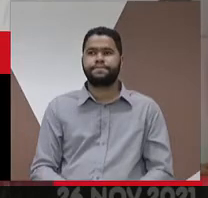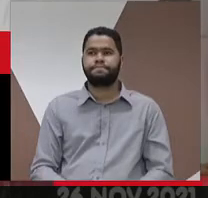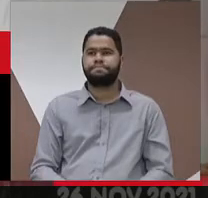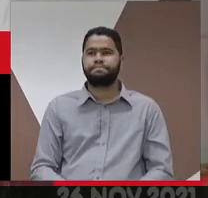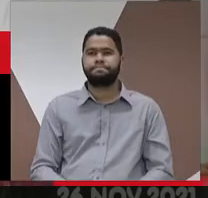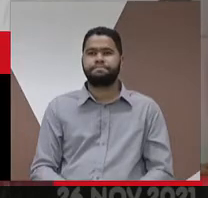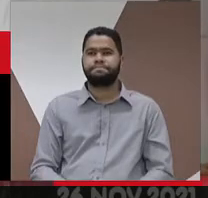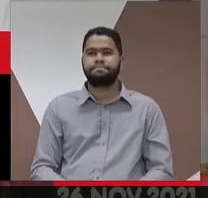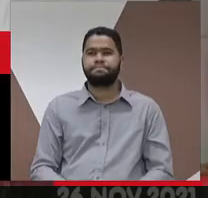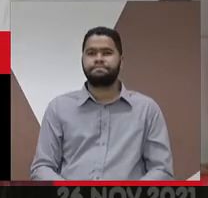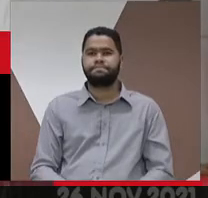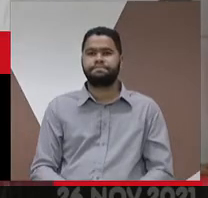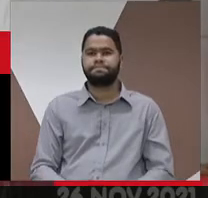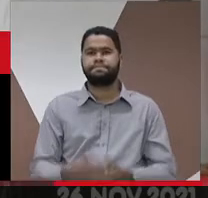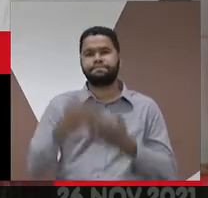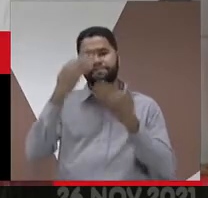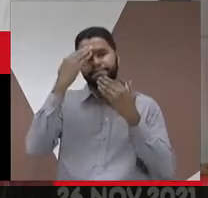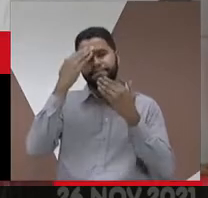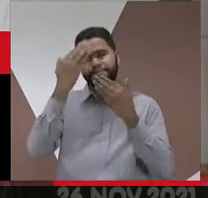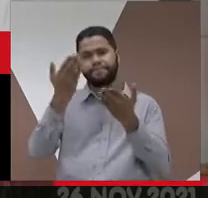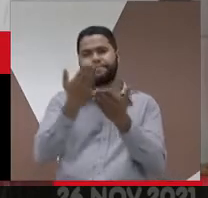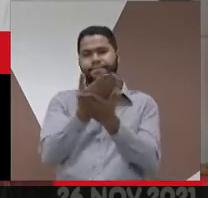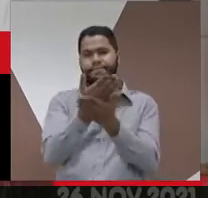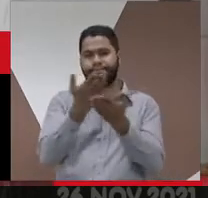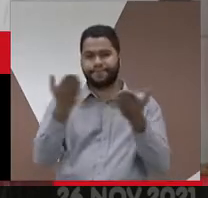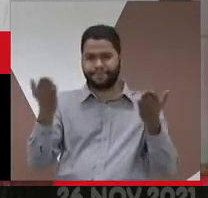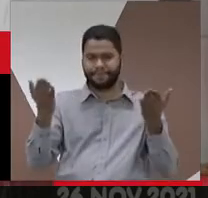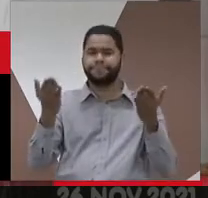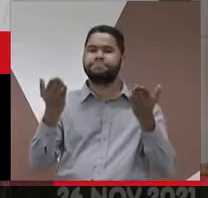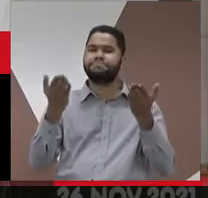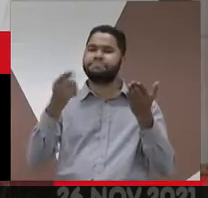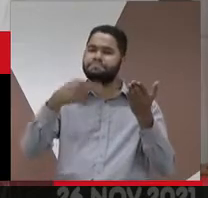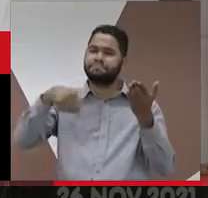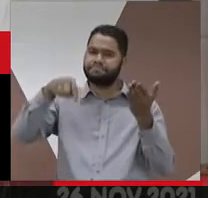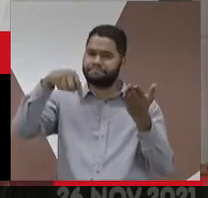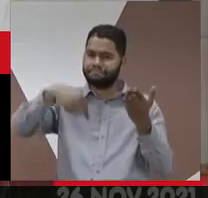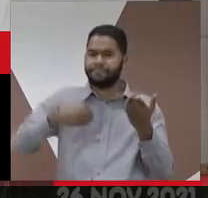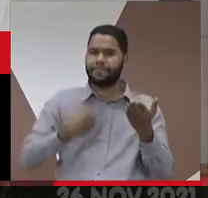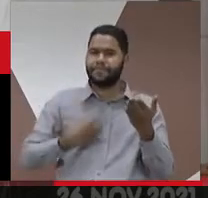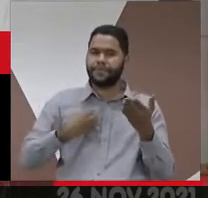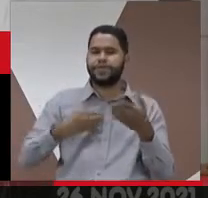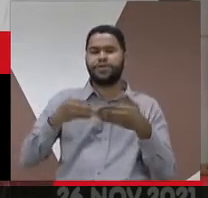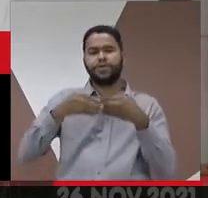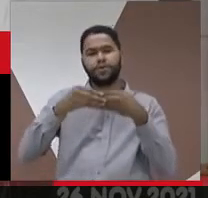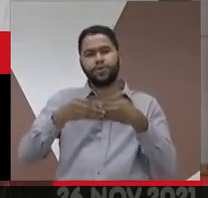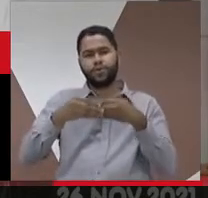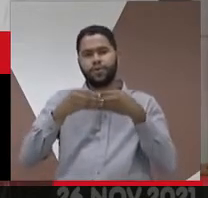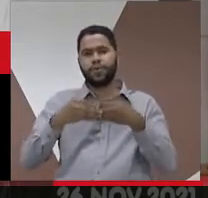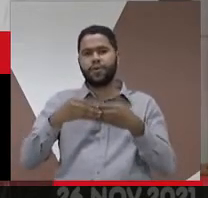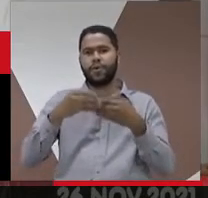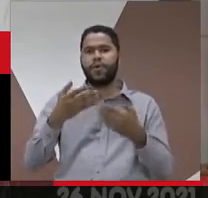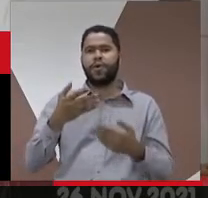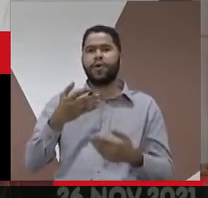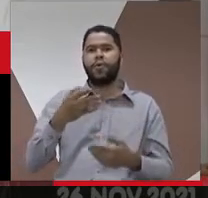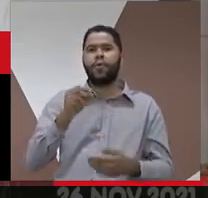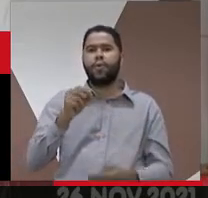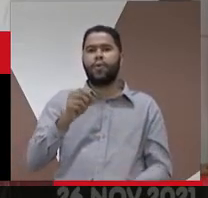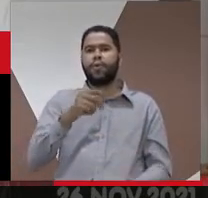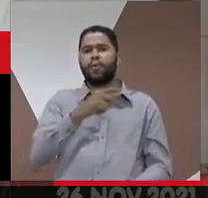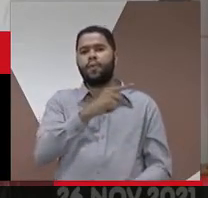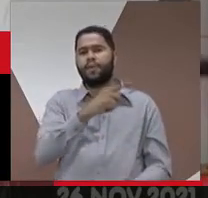Bom dia a todos os senhores e senhoras aqui presentes, cumprimentando nosso presidente da Assembleia,